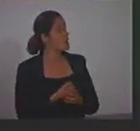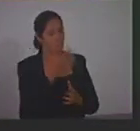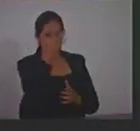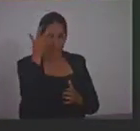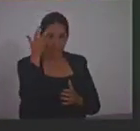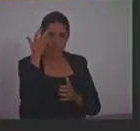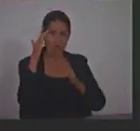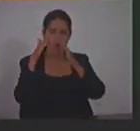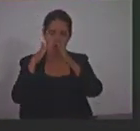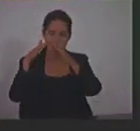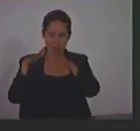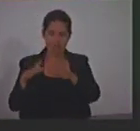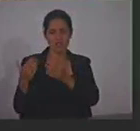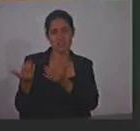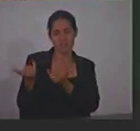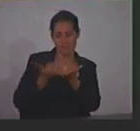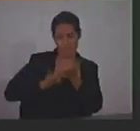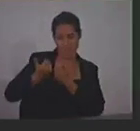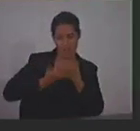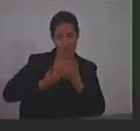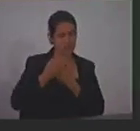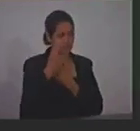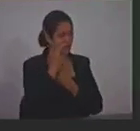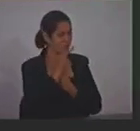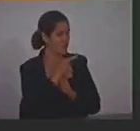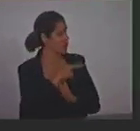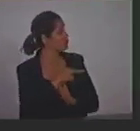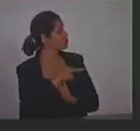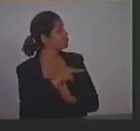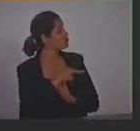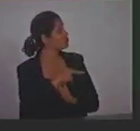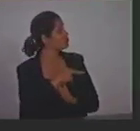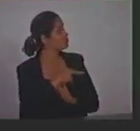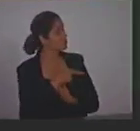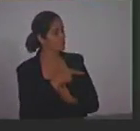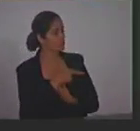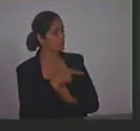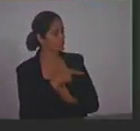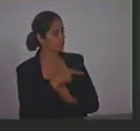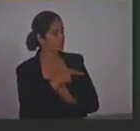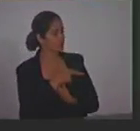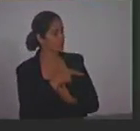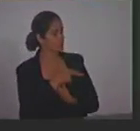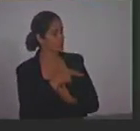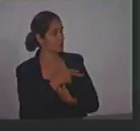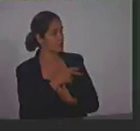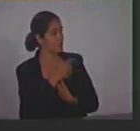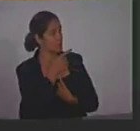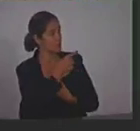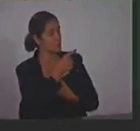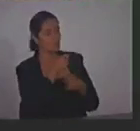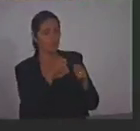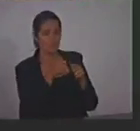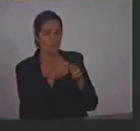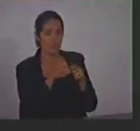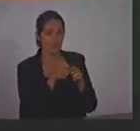aonde aconteceu esse fato. E informações colhidas por mim diz que essa terraplanagem foi feita em período